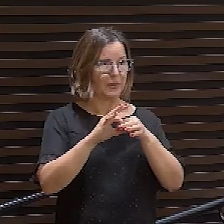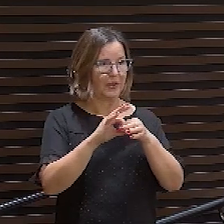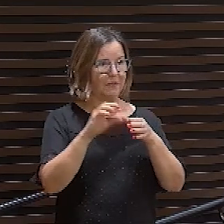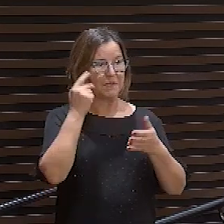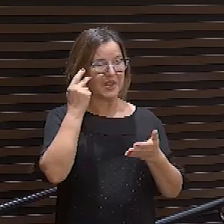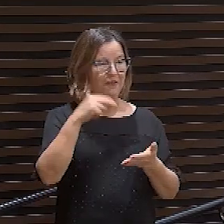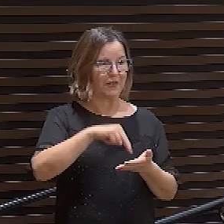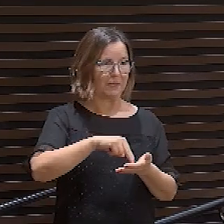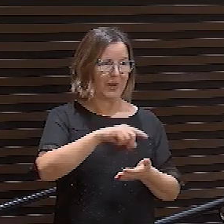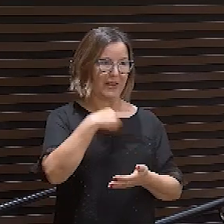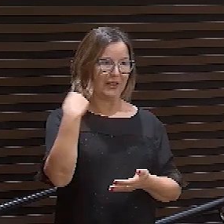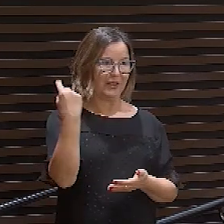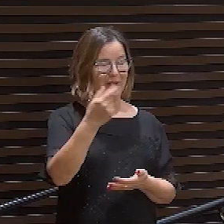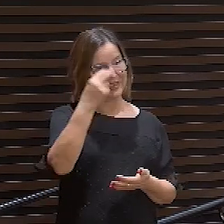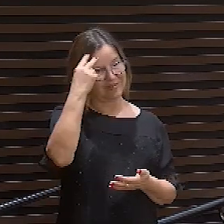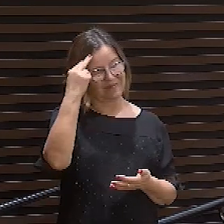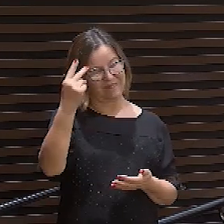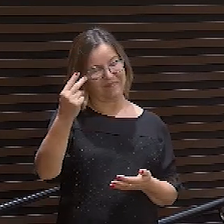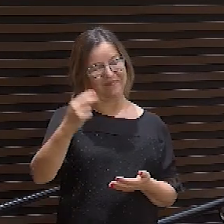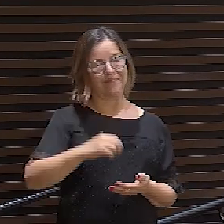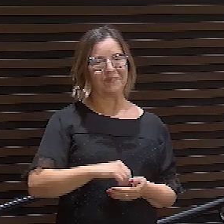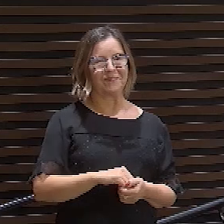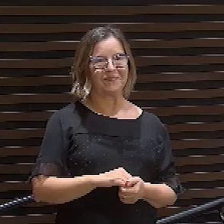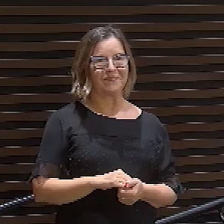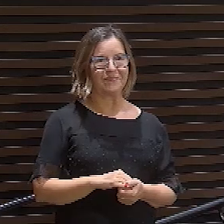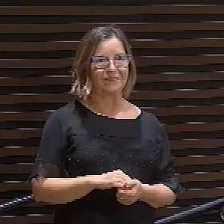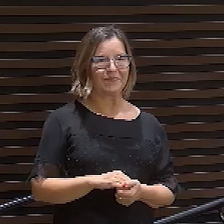firmar a nossa história.